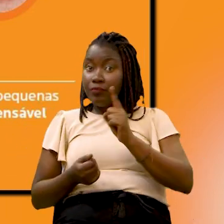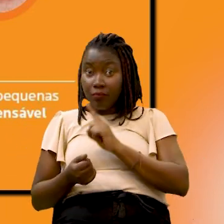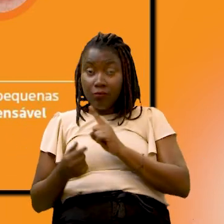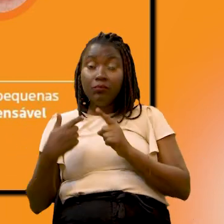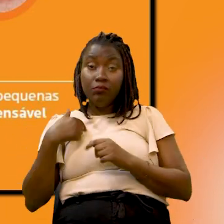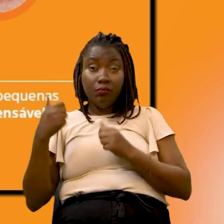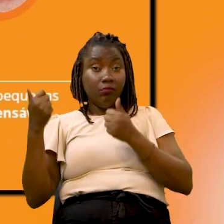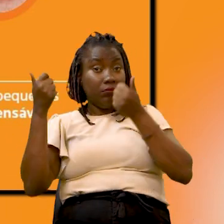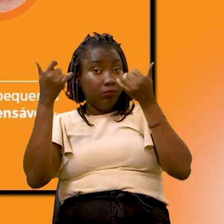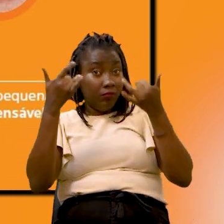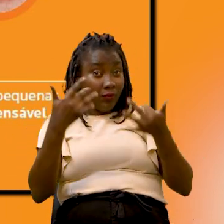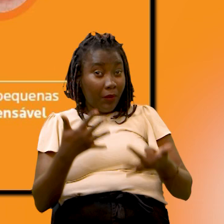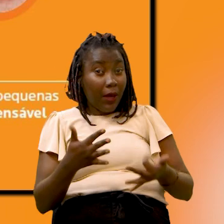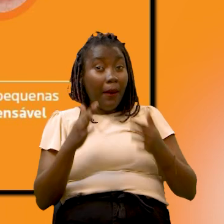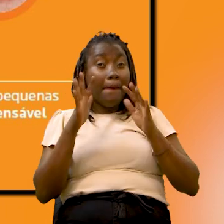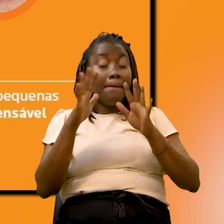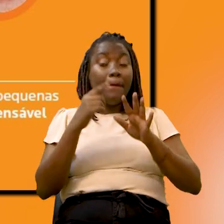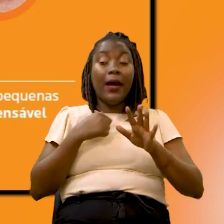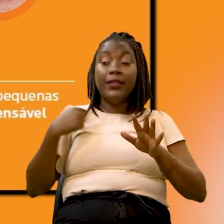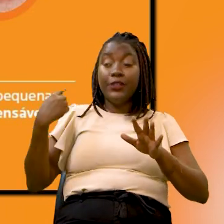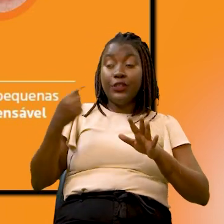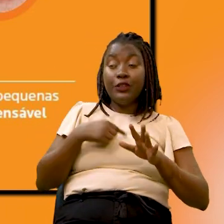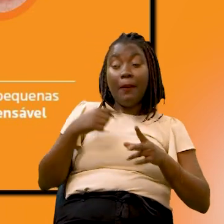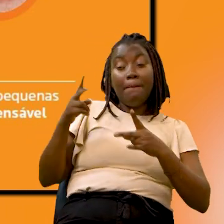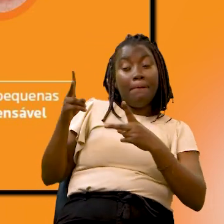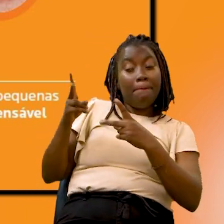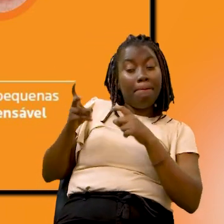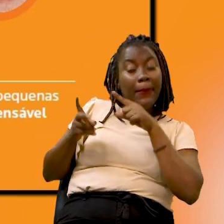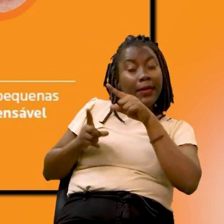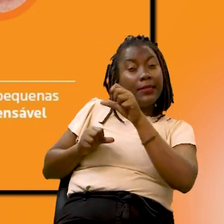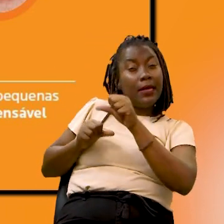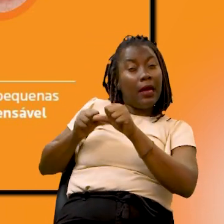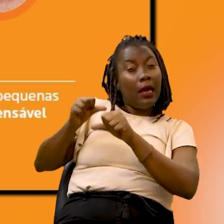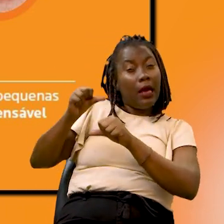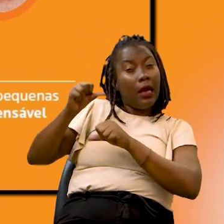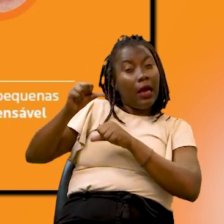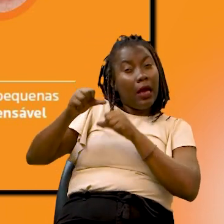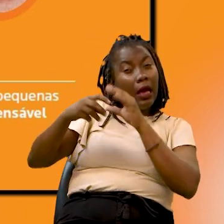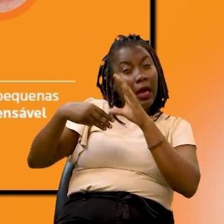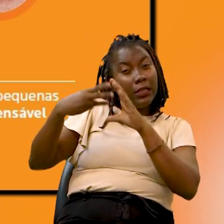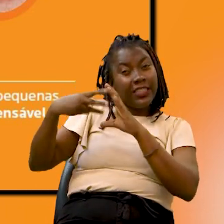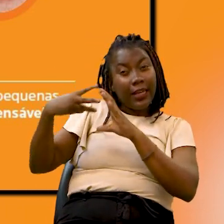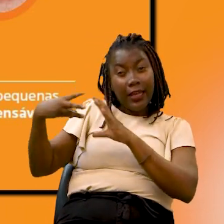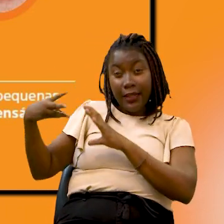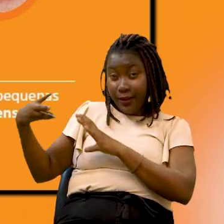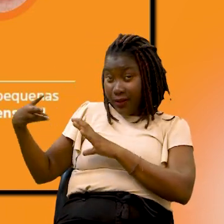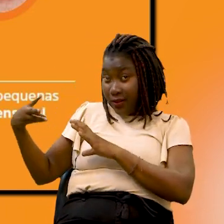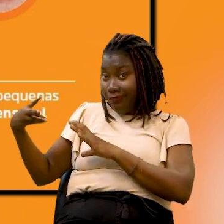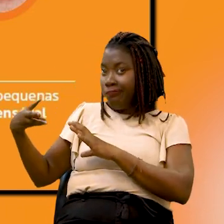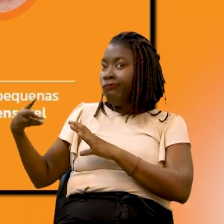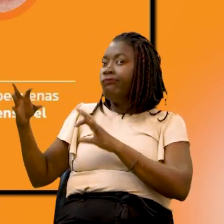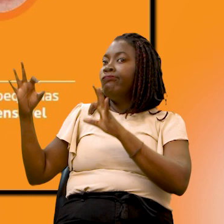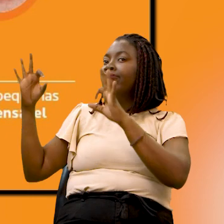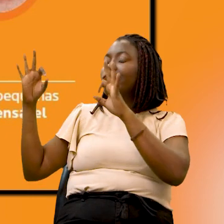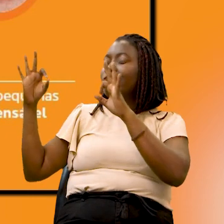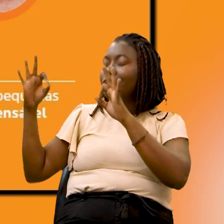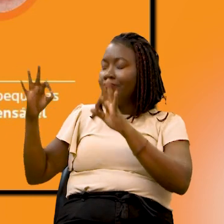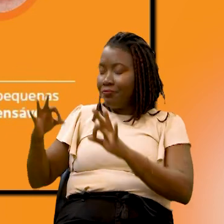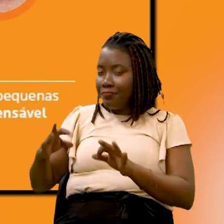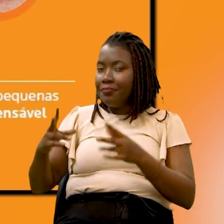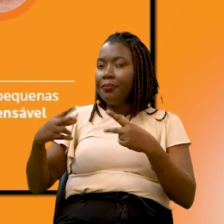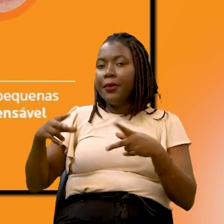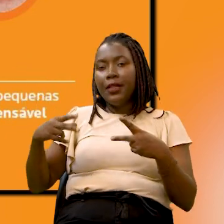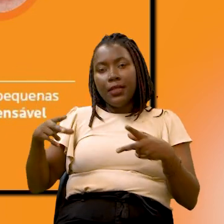essas características ou não, que eu acabei de mencionar, mas que a gente percebe que ela está mudando as suas